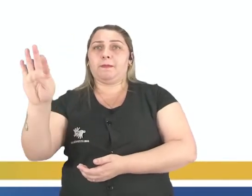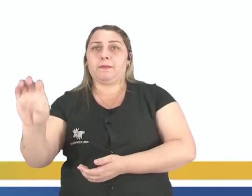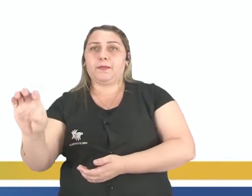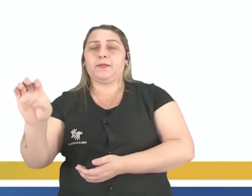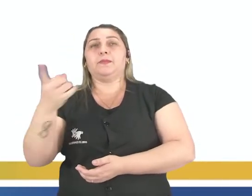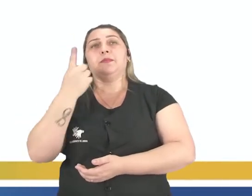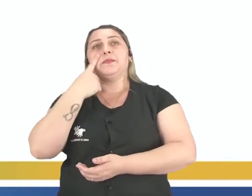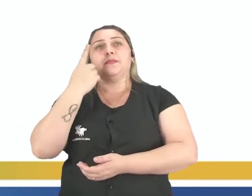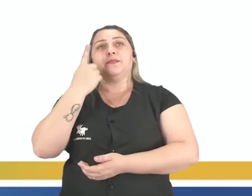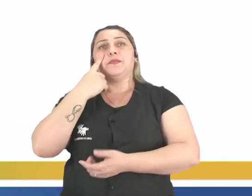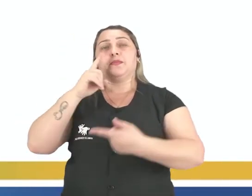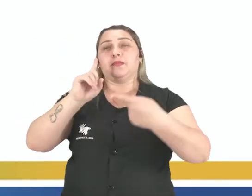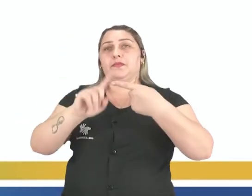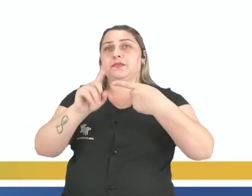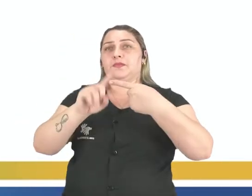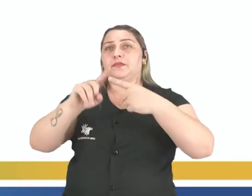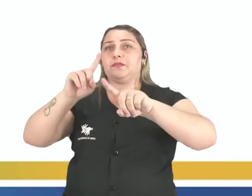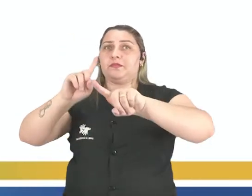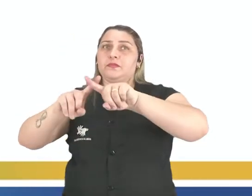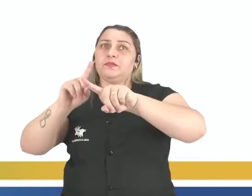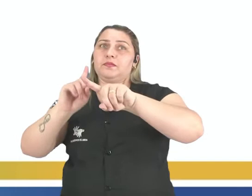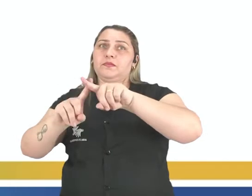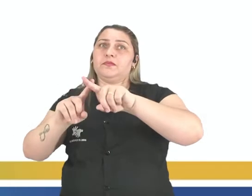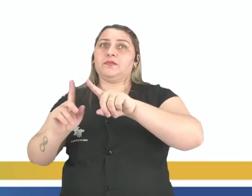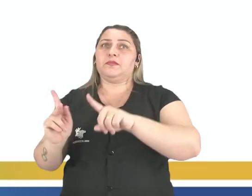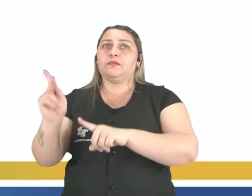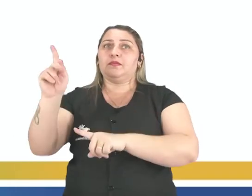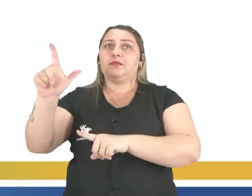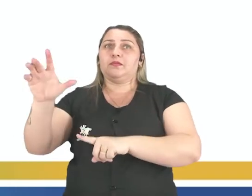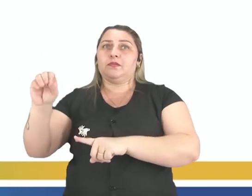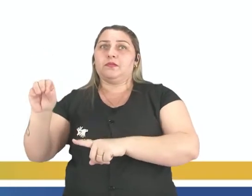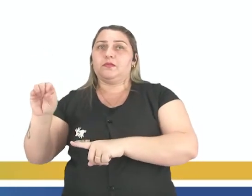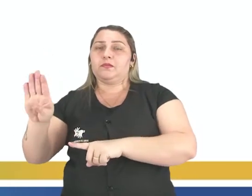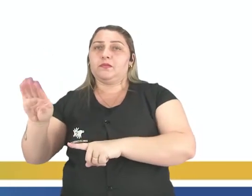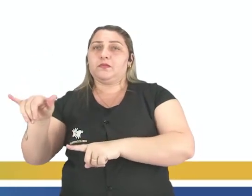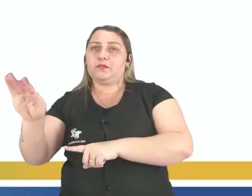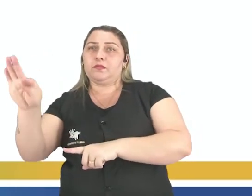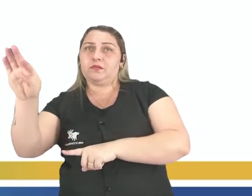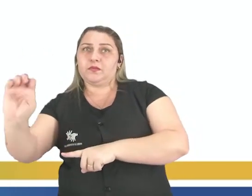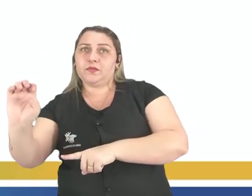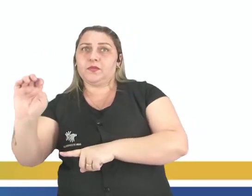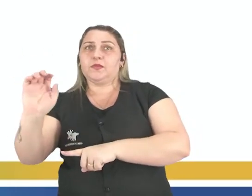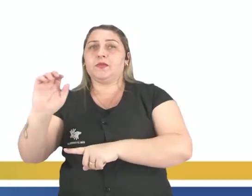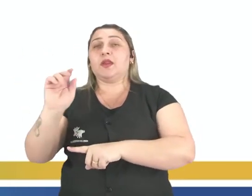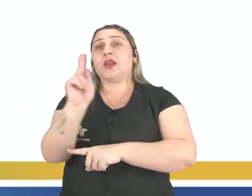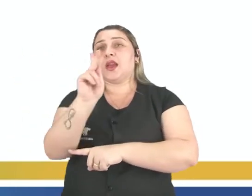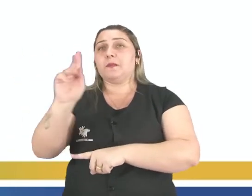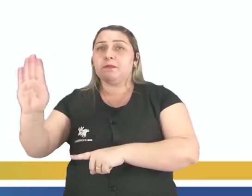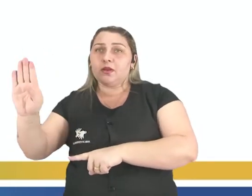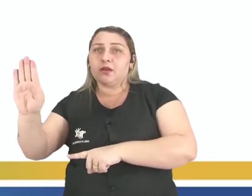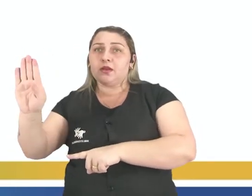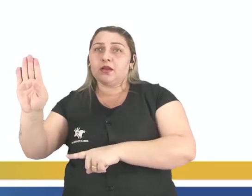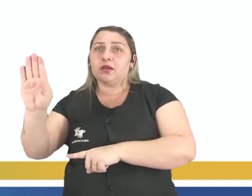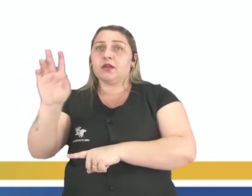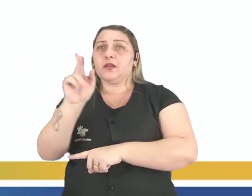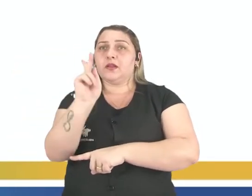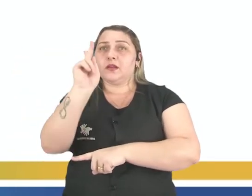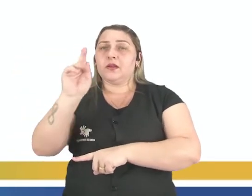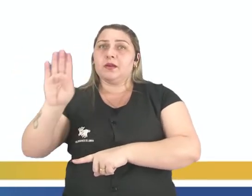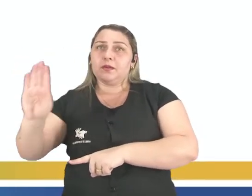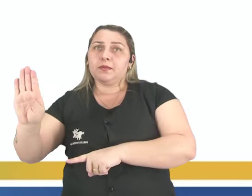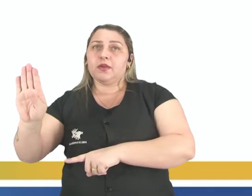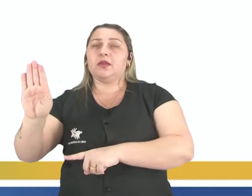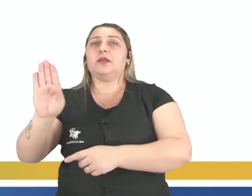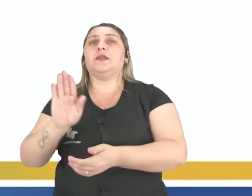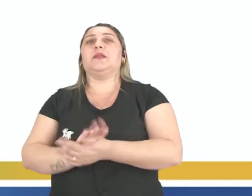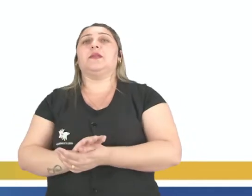seguinte, o primeiro múltiplo do byte vai ser o kilobyte. Né, o símbolozinho dele vai ser o símbolo KB, né, o K e o B,